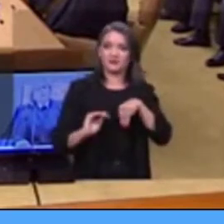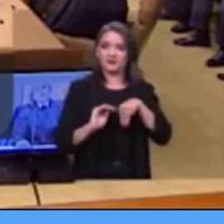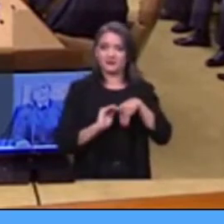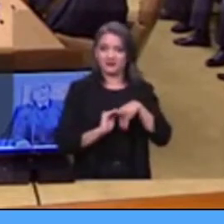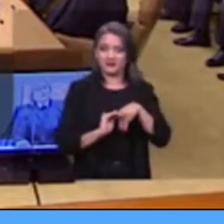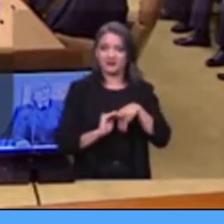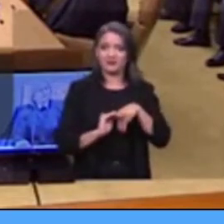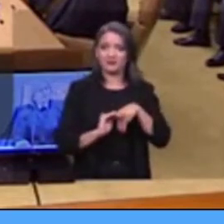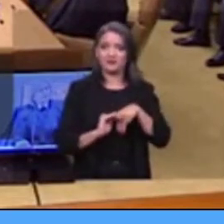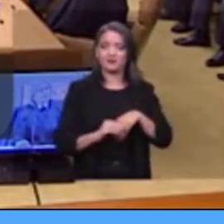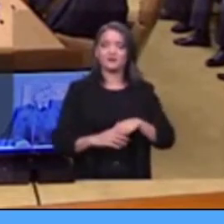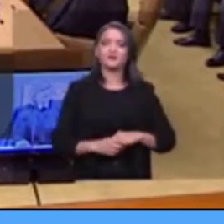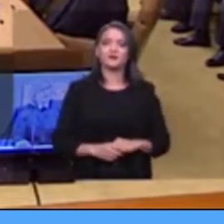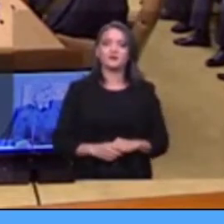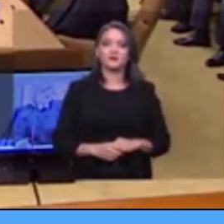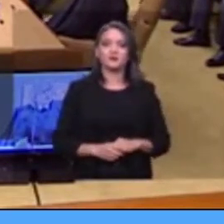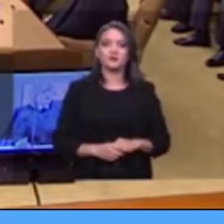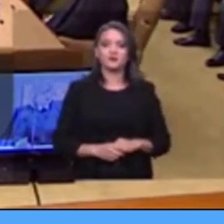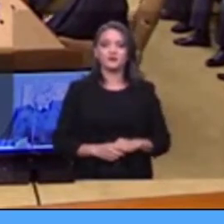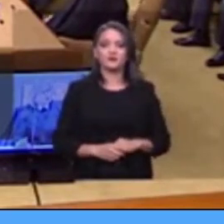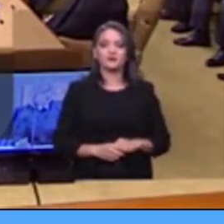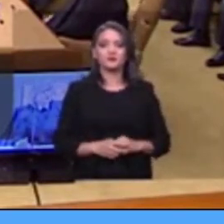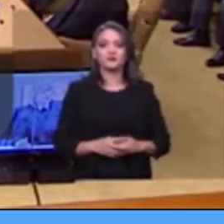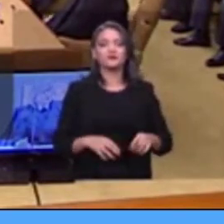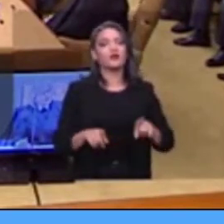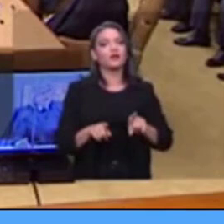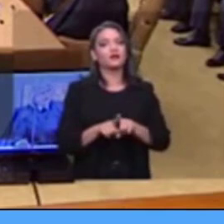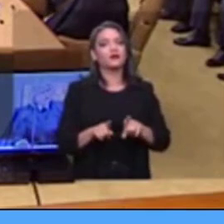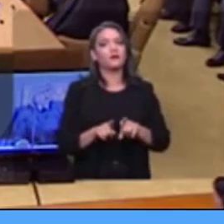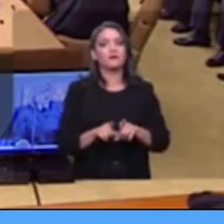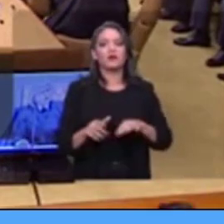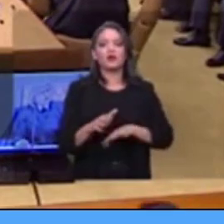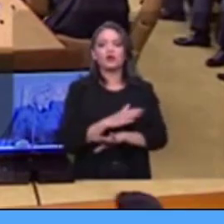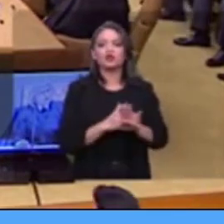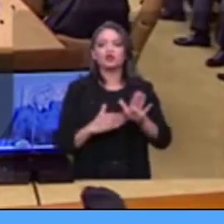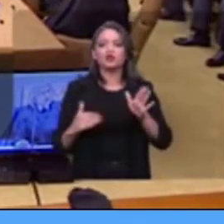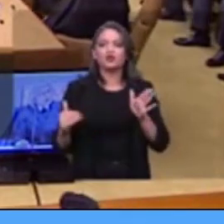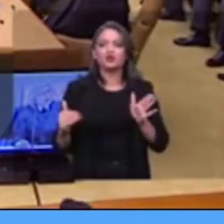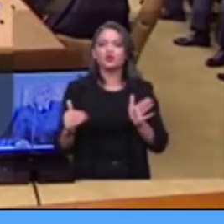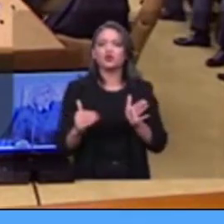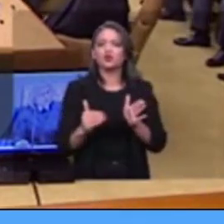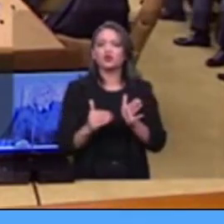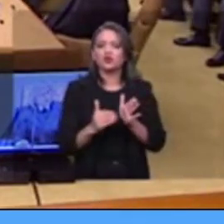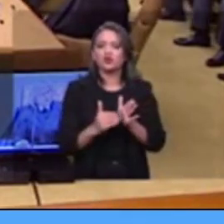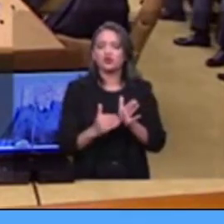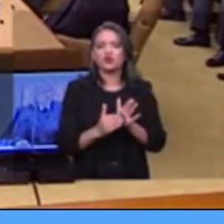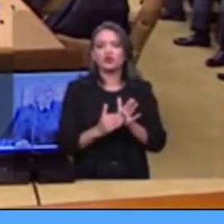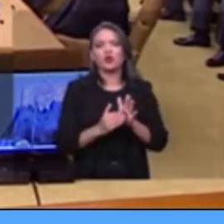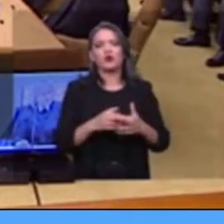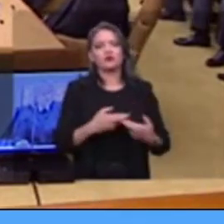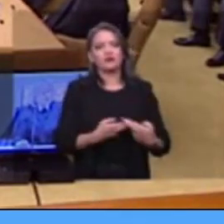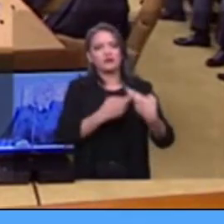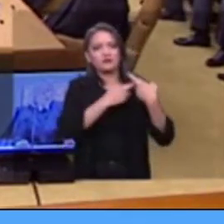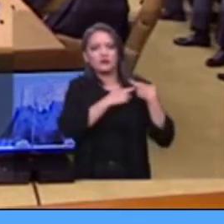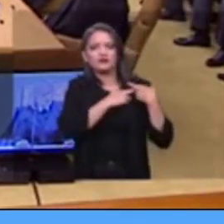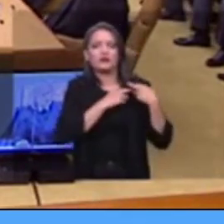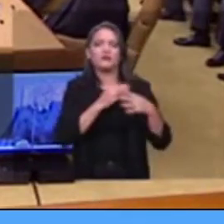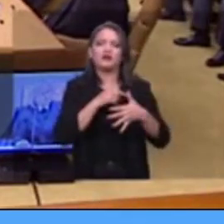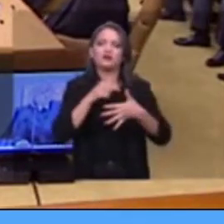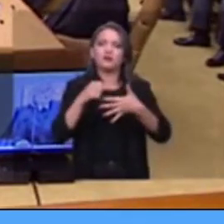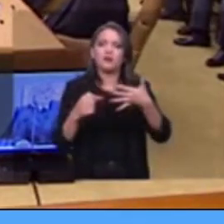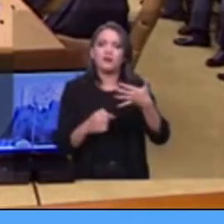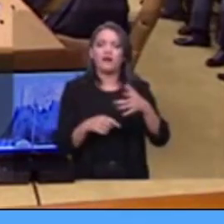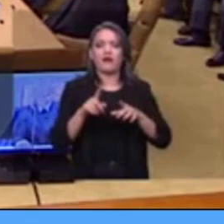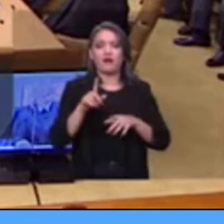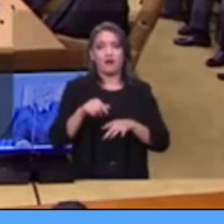constitucional e também de todos os mistérios, de todas as atribuições cometidas ao